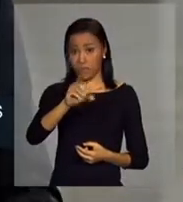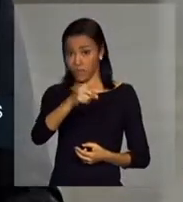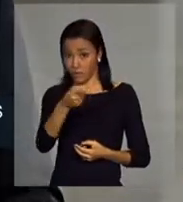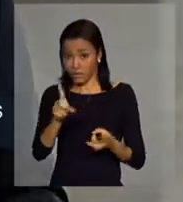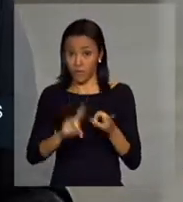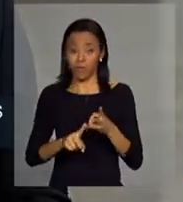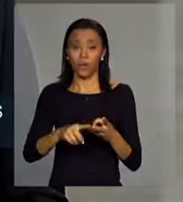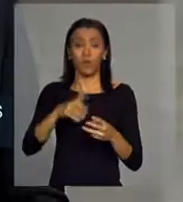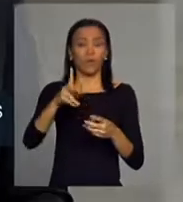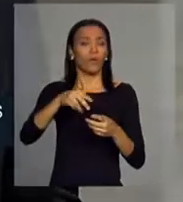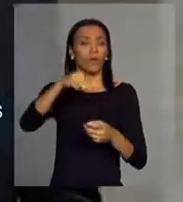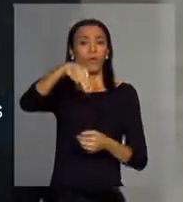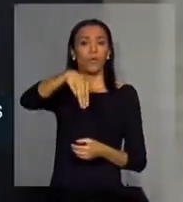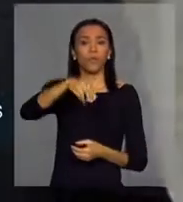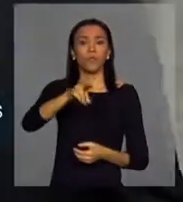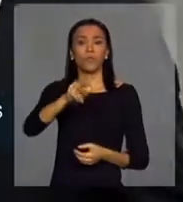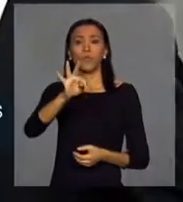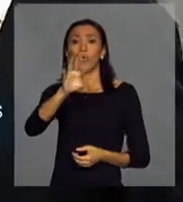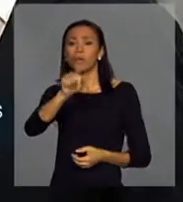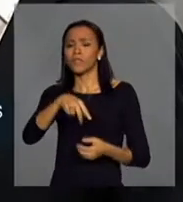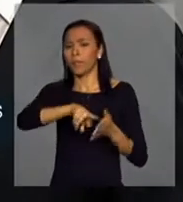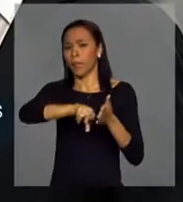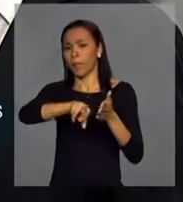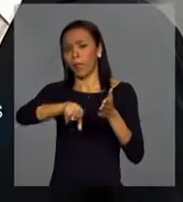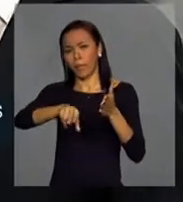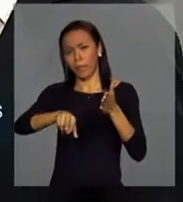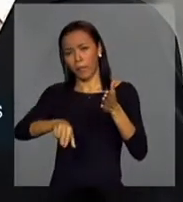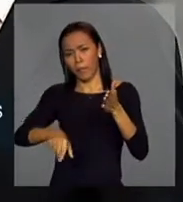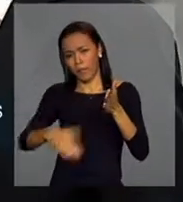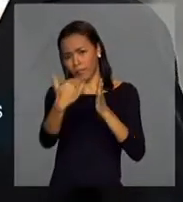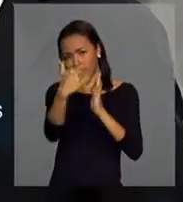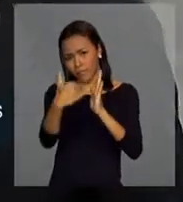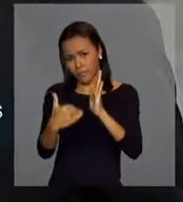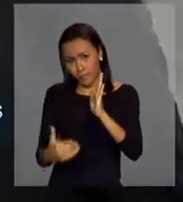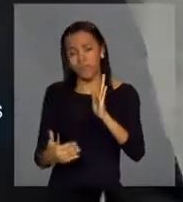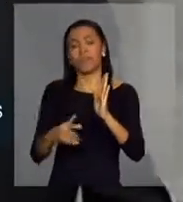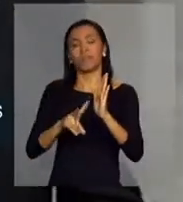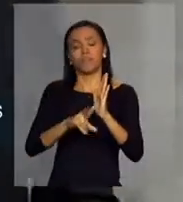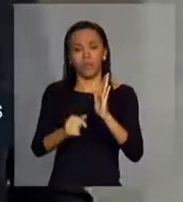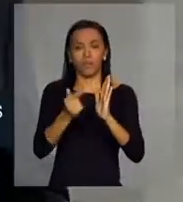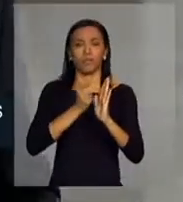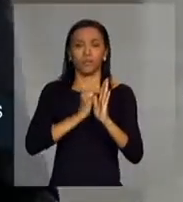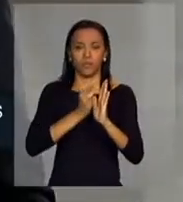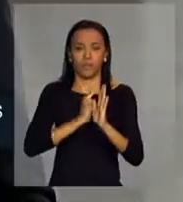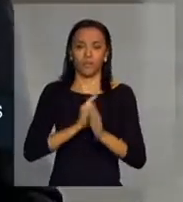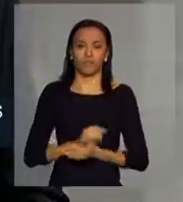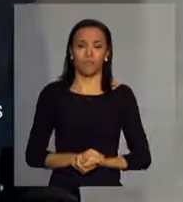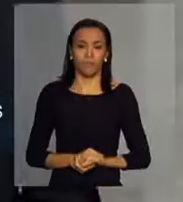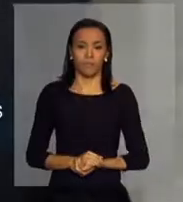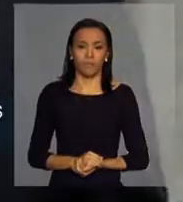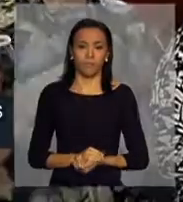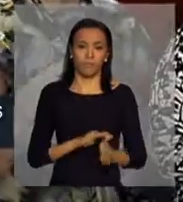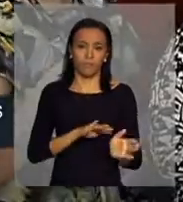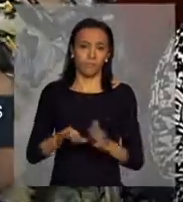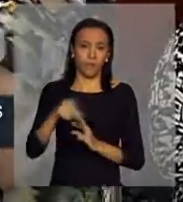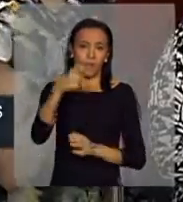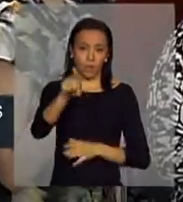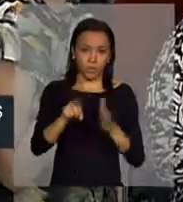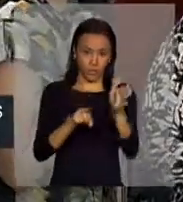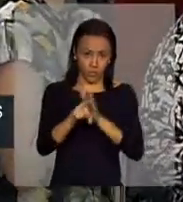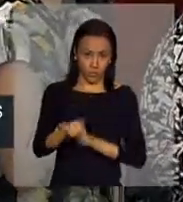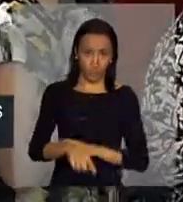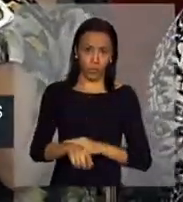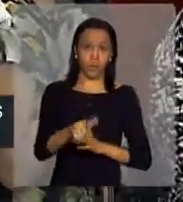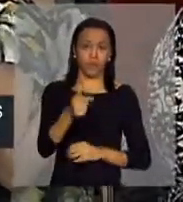FGTS, todos esses benefícios que os demais trabalhadores já gozam diante da lei. Ministra Gleisi, a senhora e